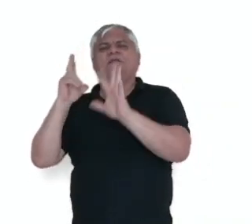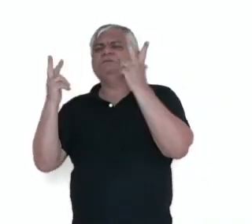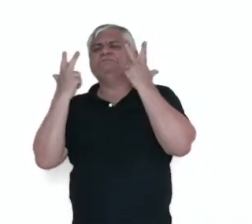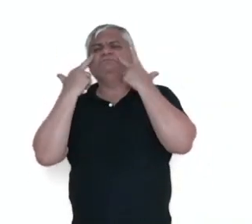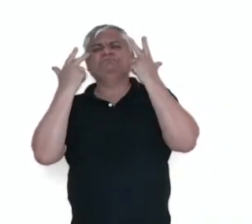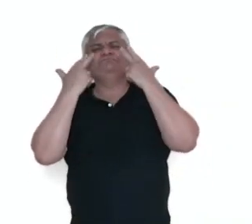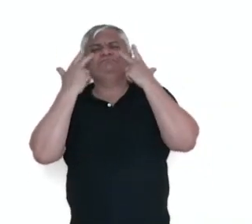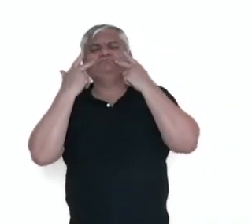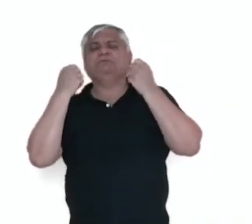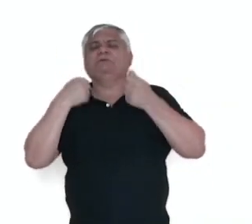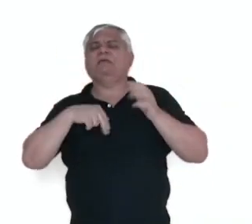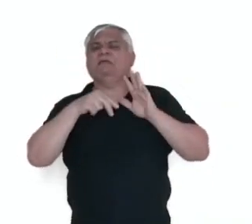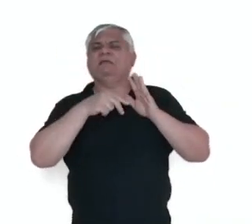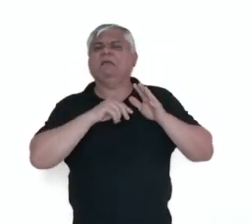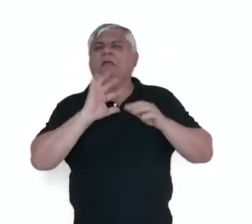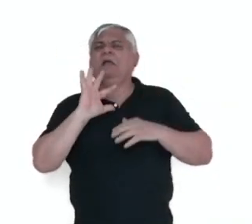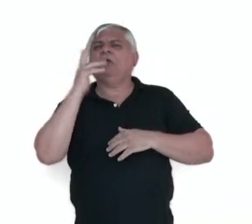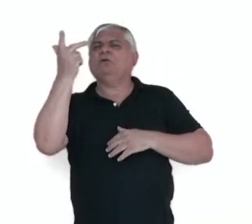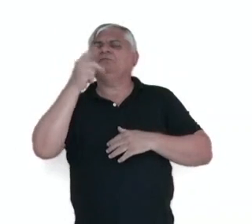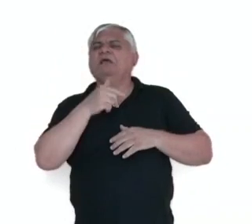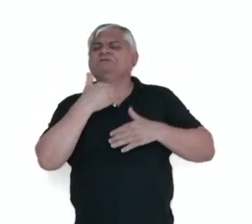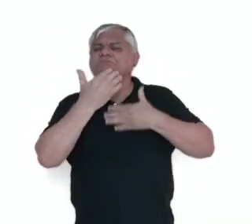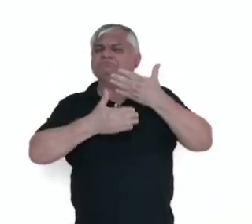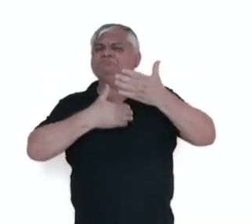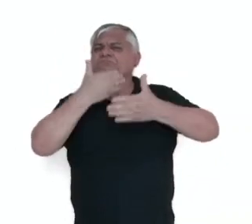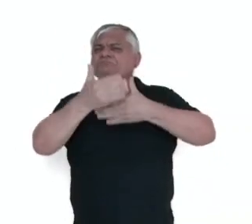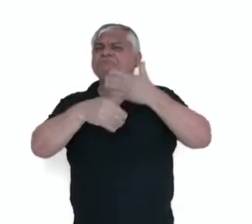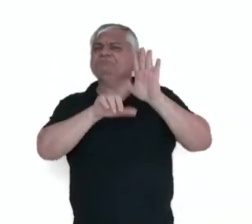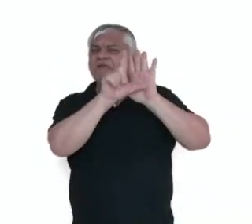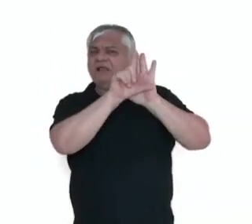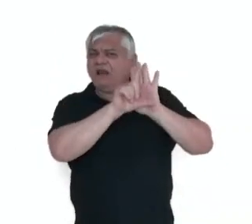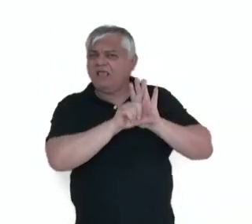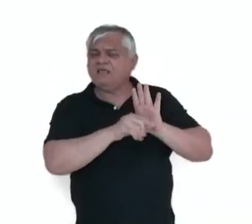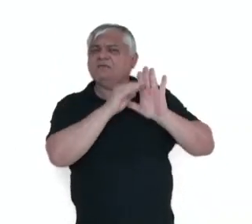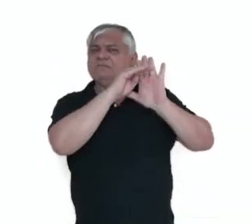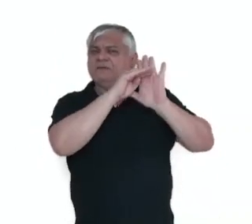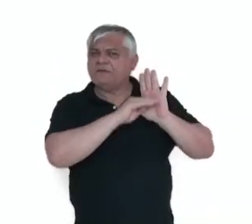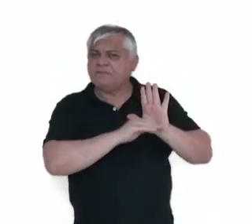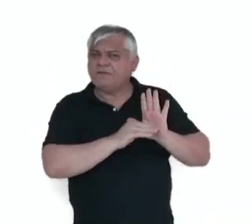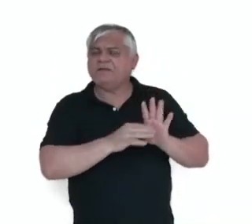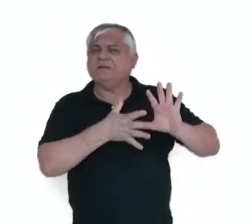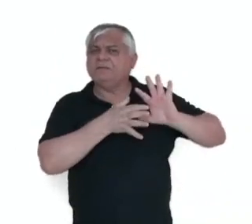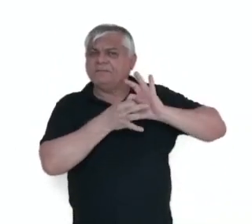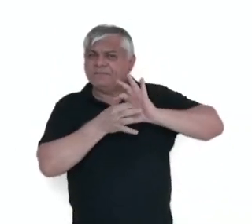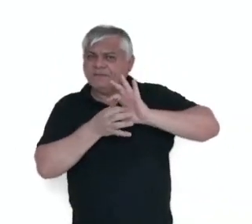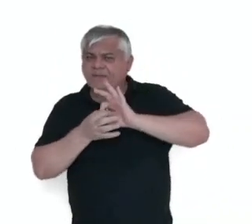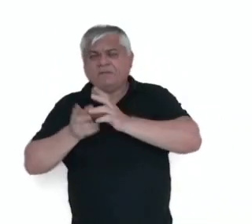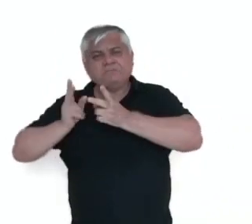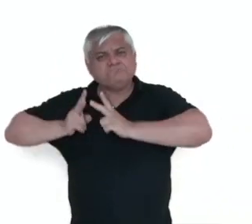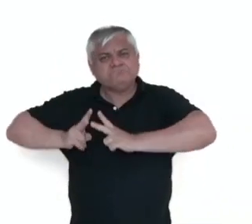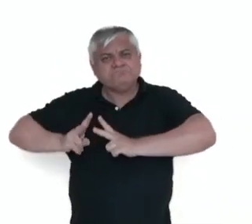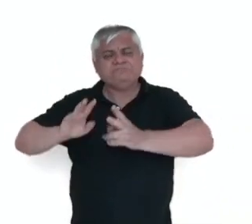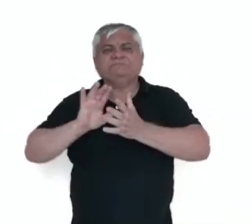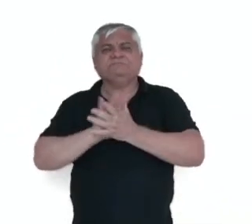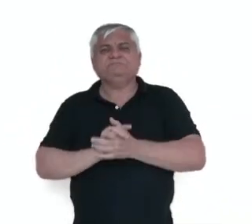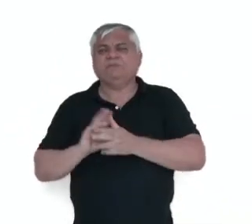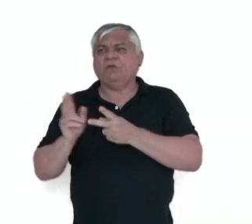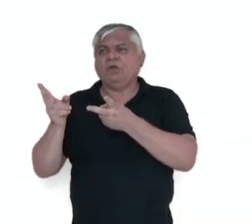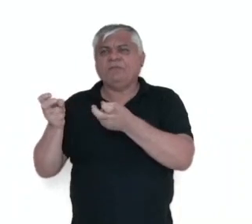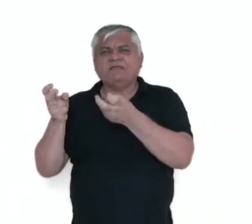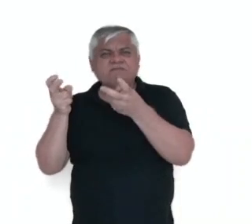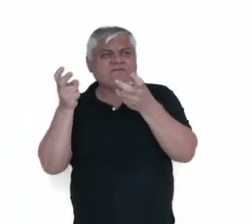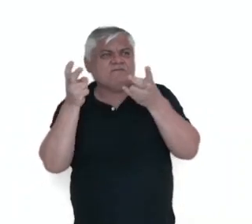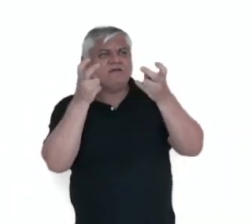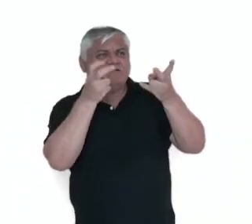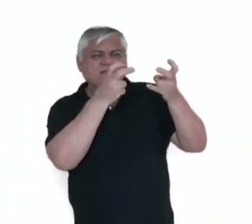certas regularidades ou leis, derivadas de conjunções e conexões constantes observadas na